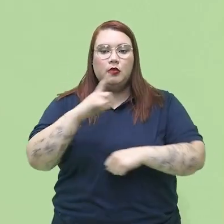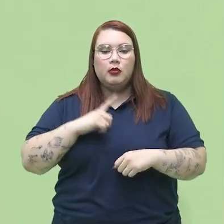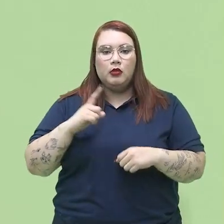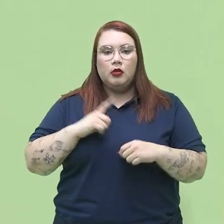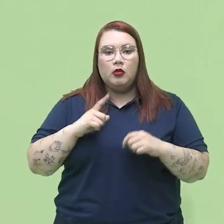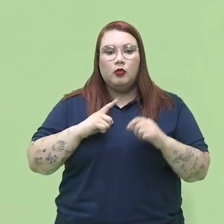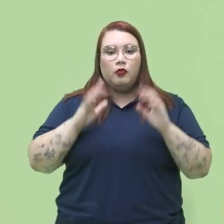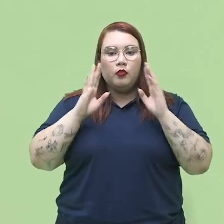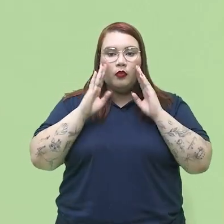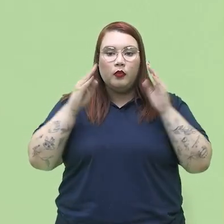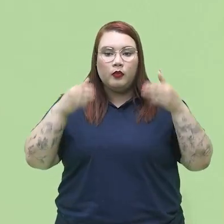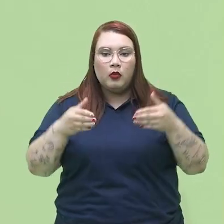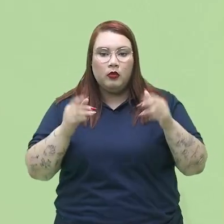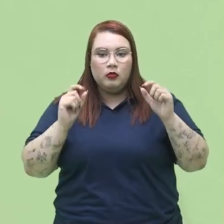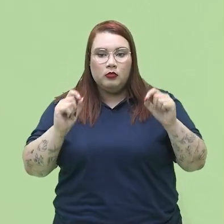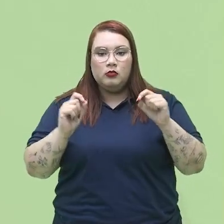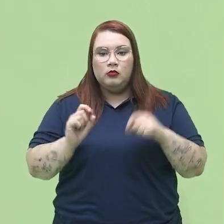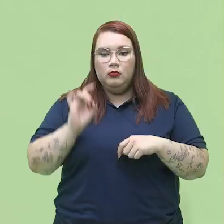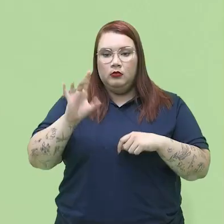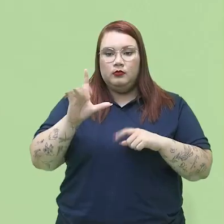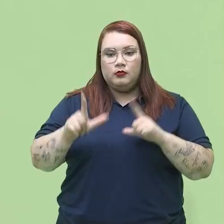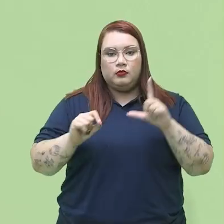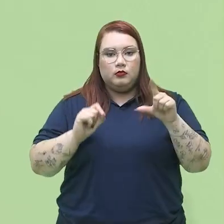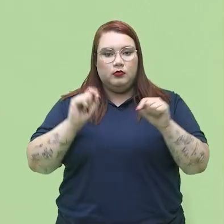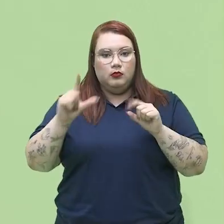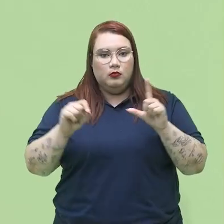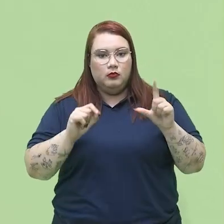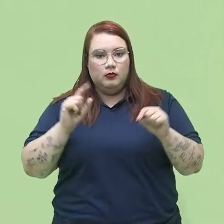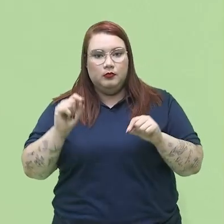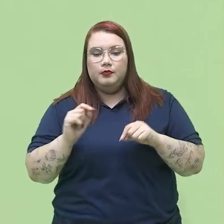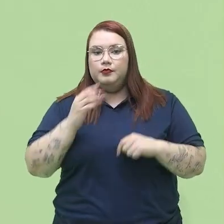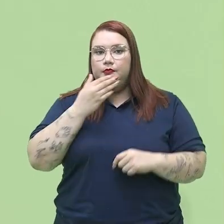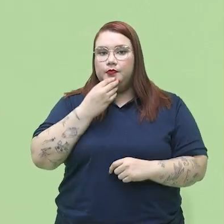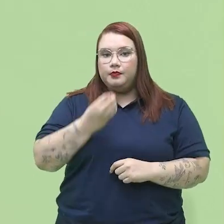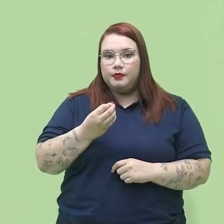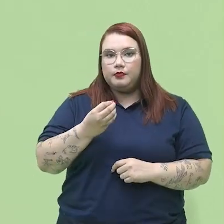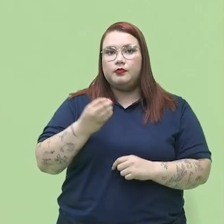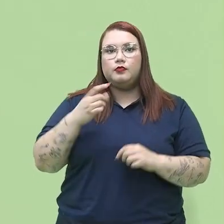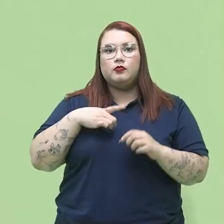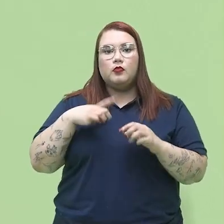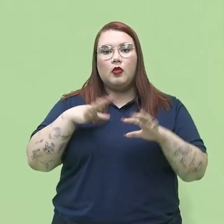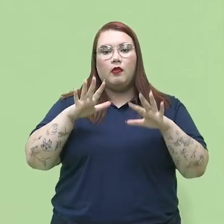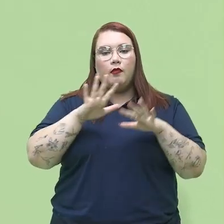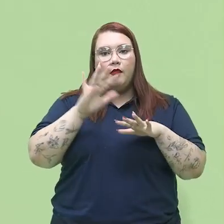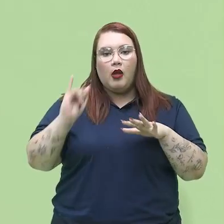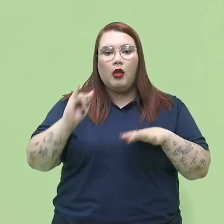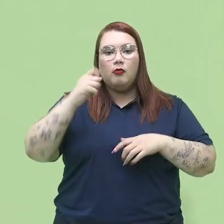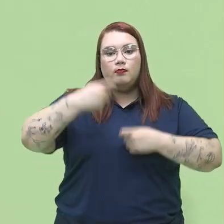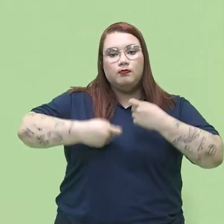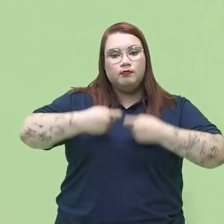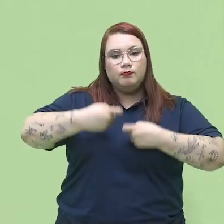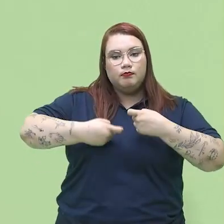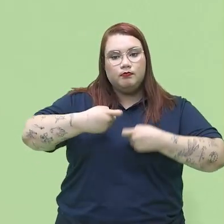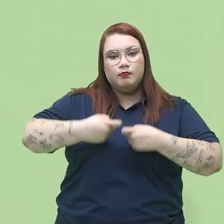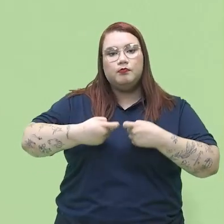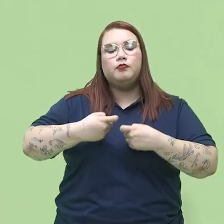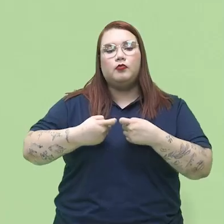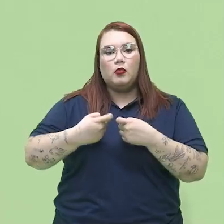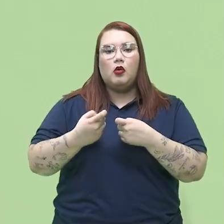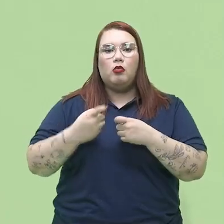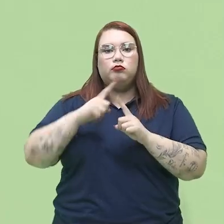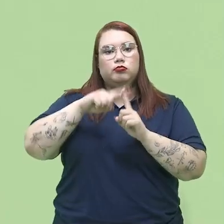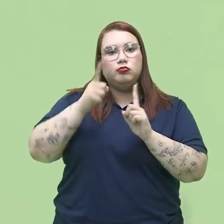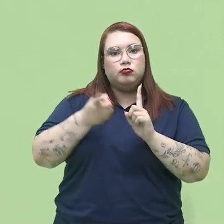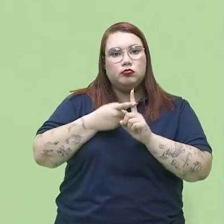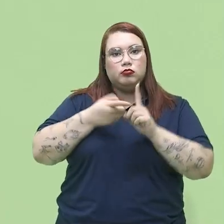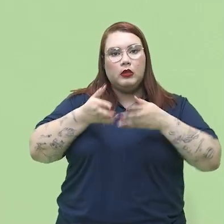na condição de selecionar, né, o homem, né, para acasalar, para formar os descendentes. Então,